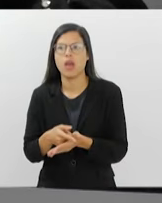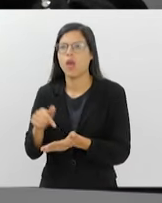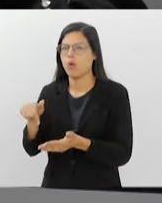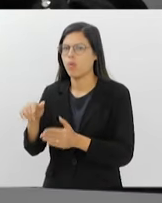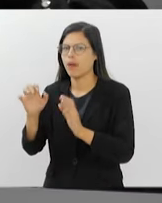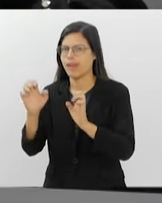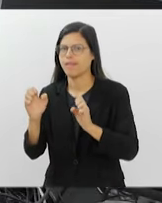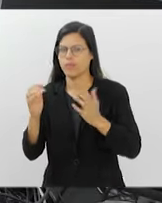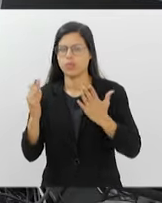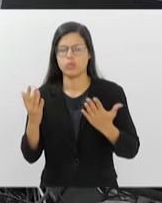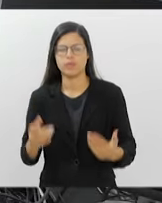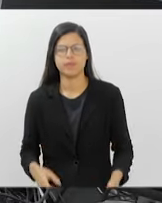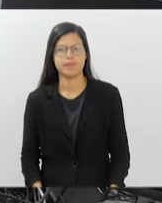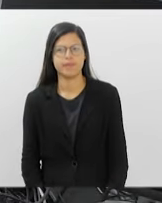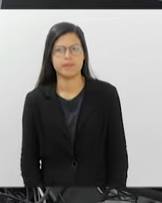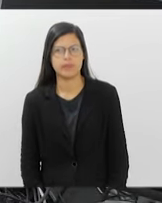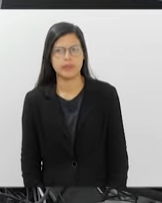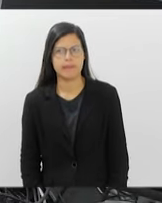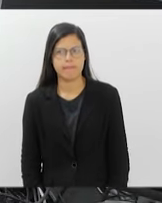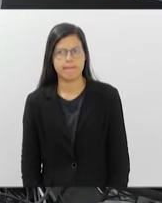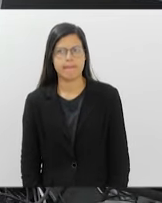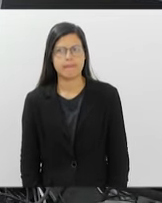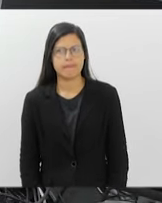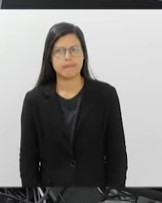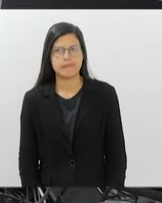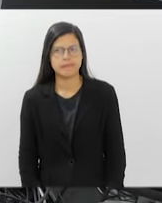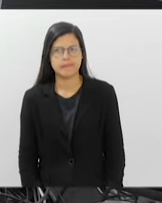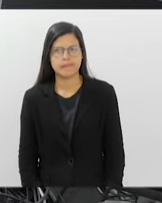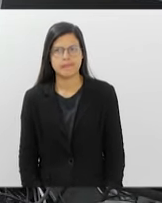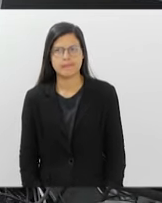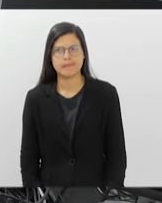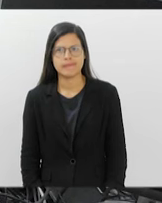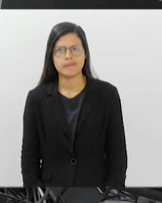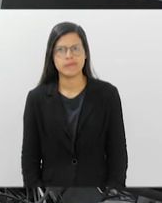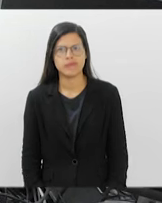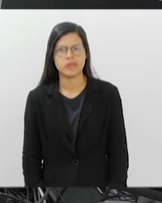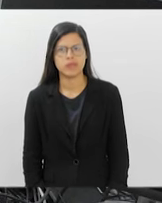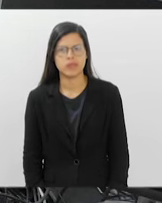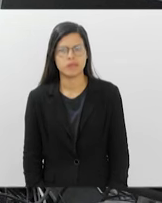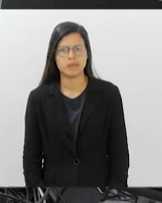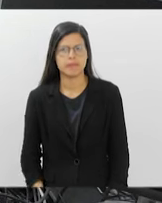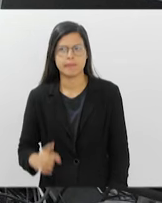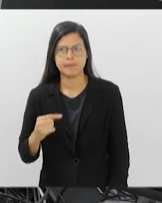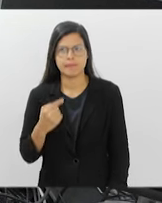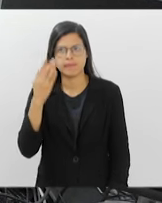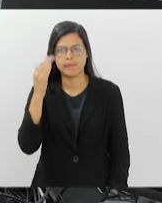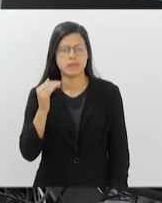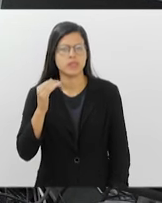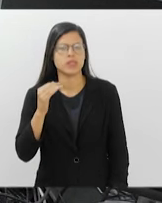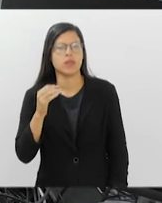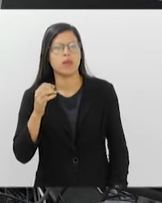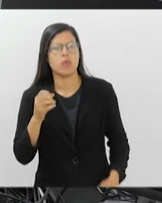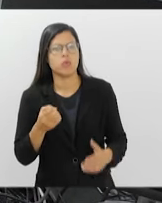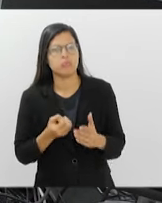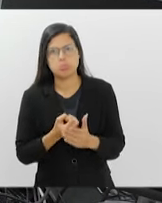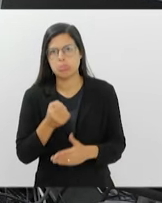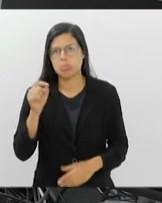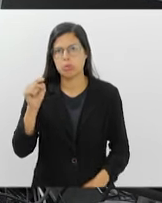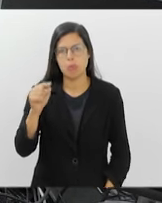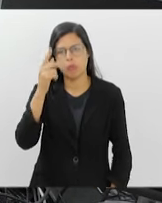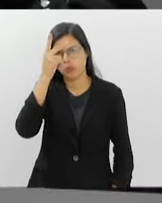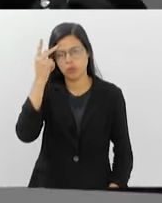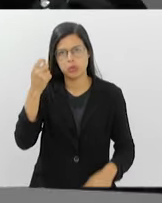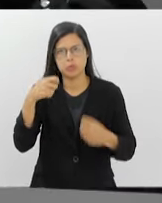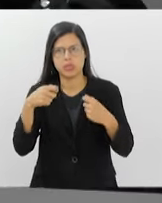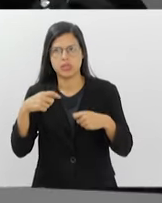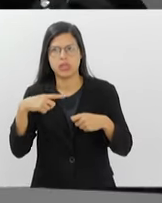event são contratadas pelo evento aí nós sabemos que a cada não sei quantas mil pessoas tem que ter uma ambulância né é